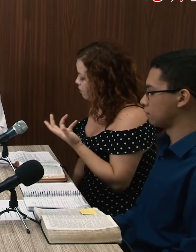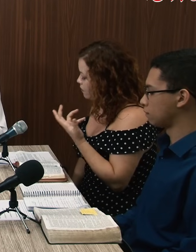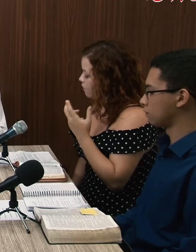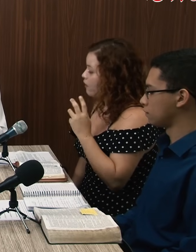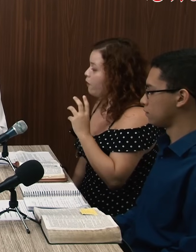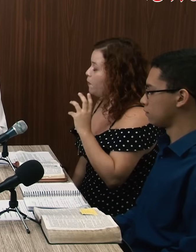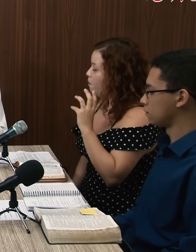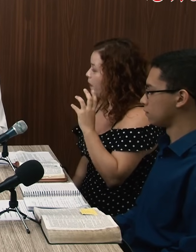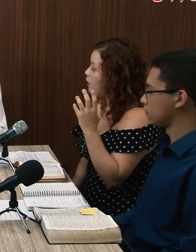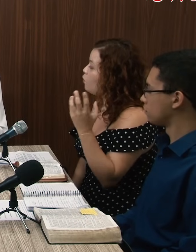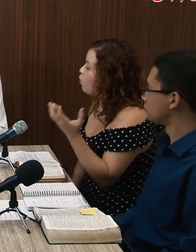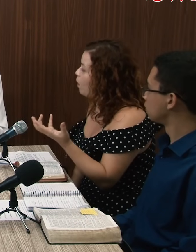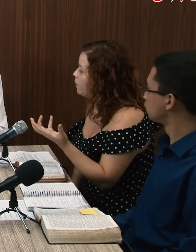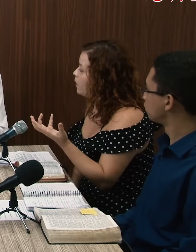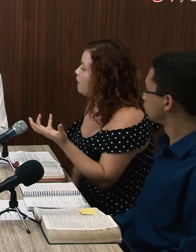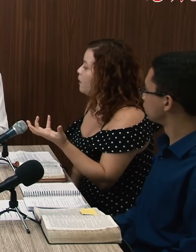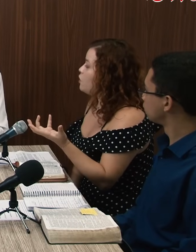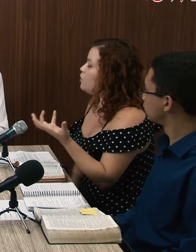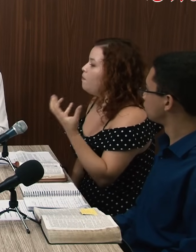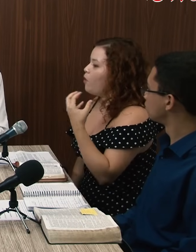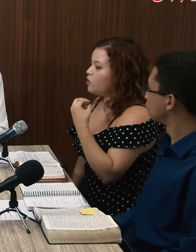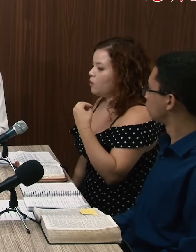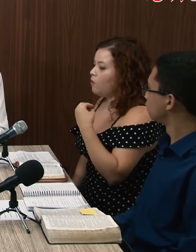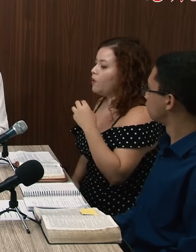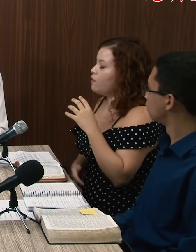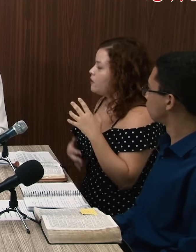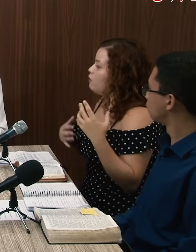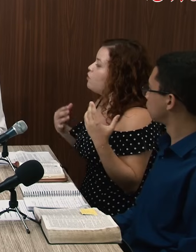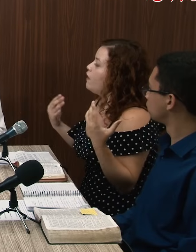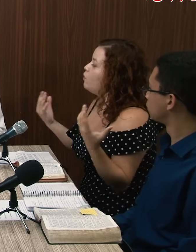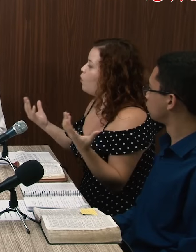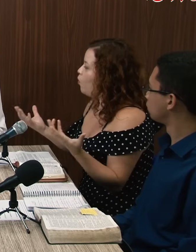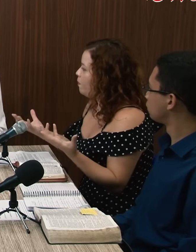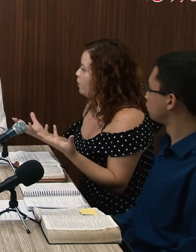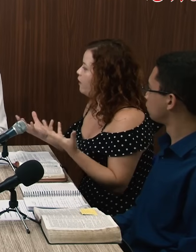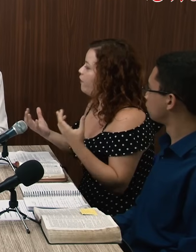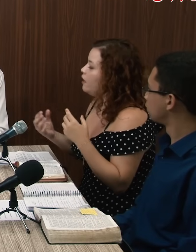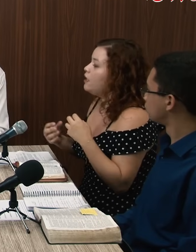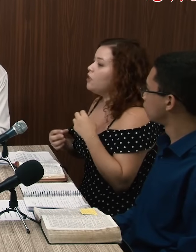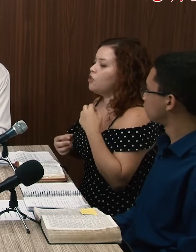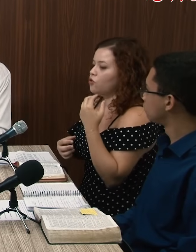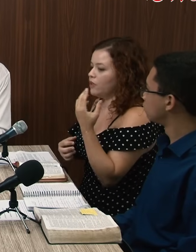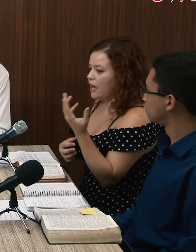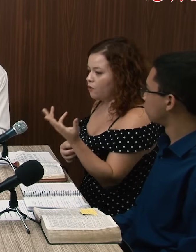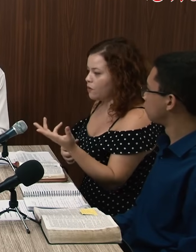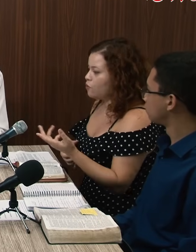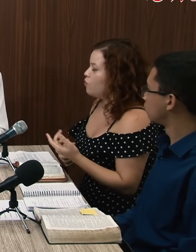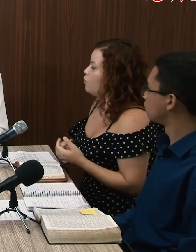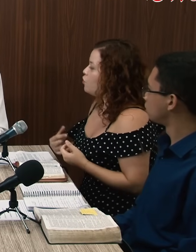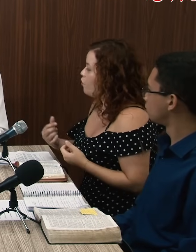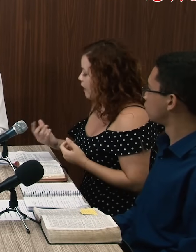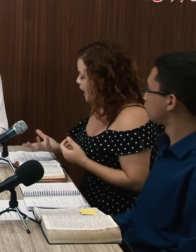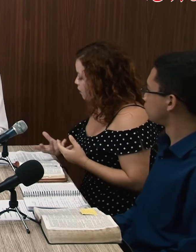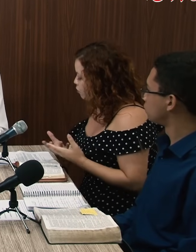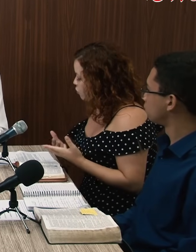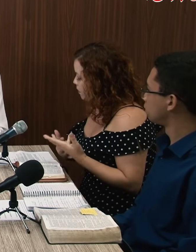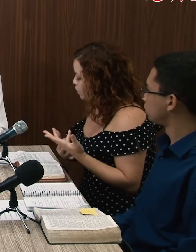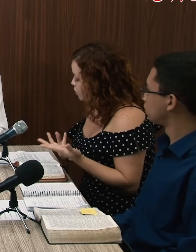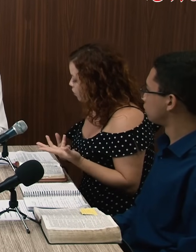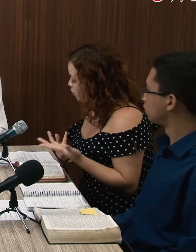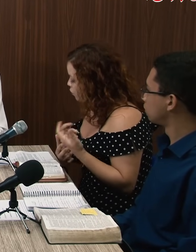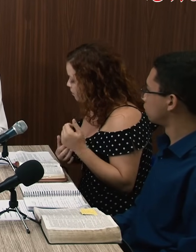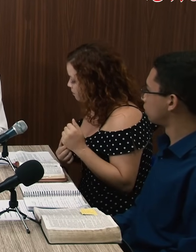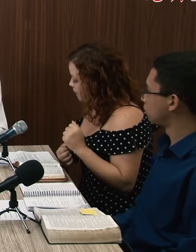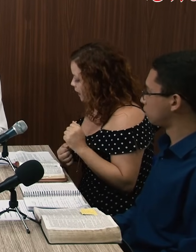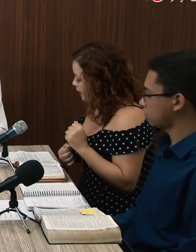do Espírito Santo que veio para operar no corpo. Porque a gente não pode ter comunhão se não estiver no corpo, né? Falar de ajudar uns aos outros, de orar uns